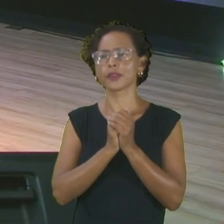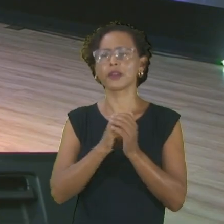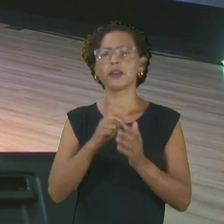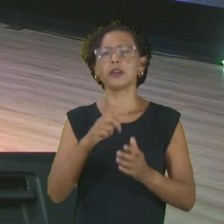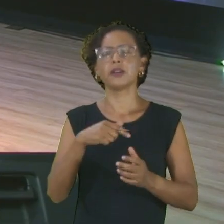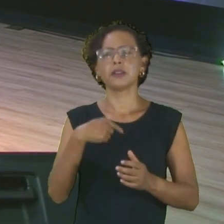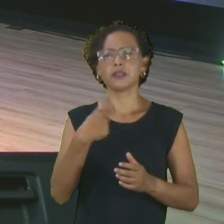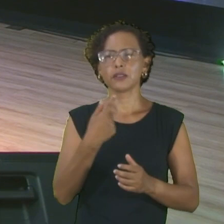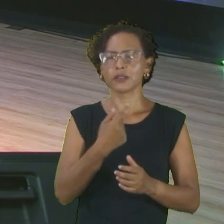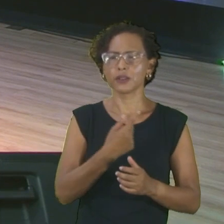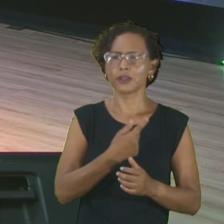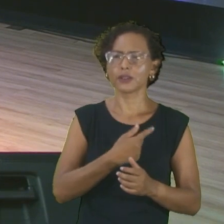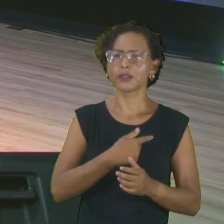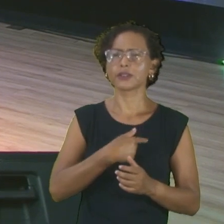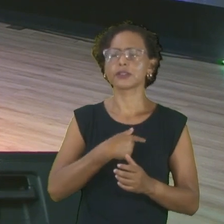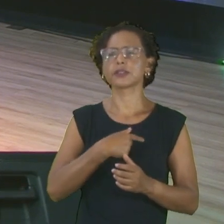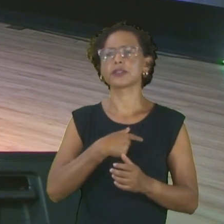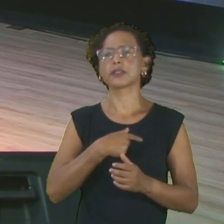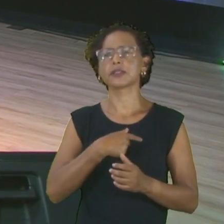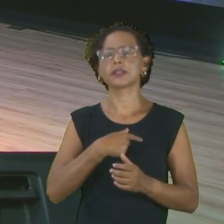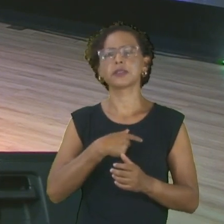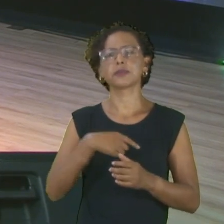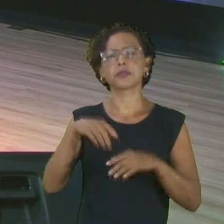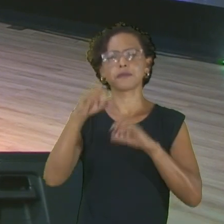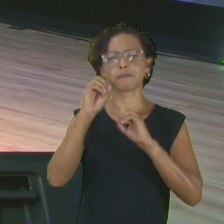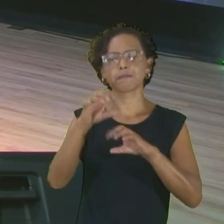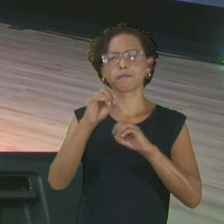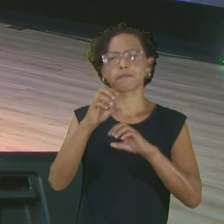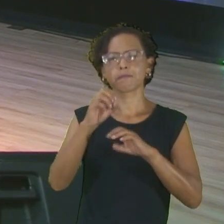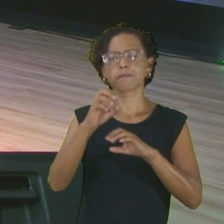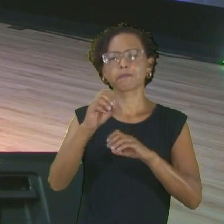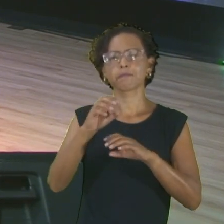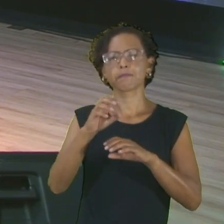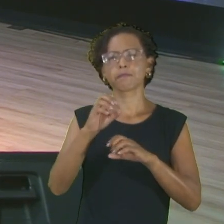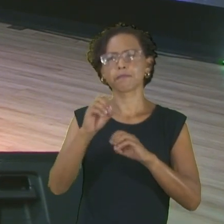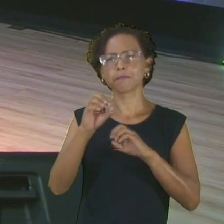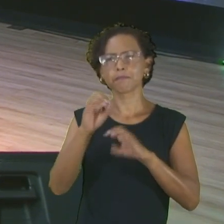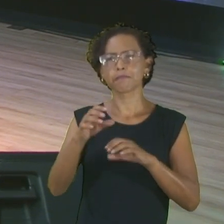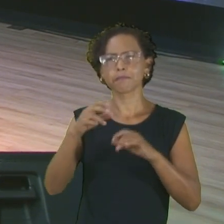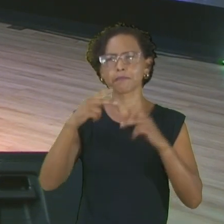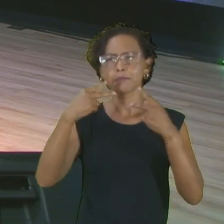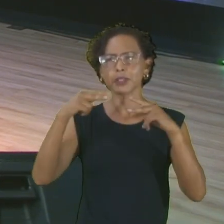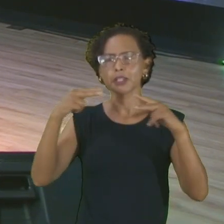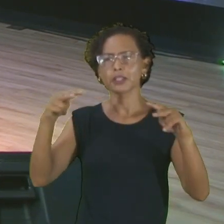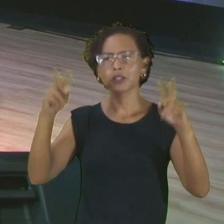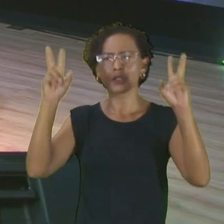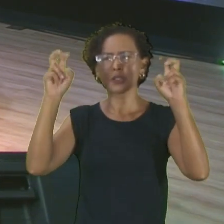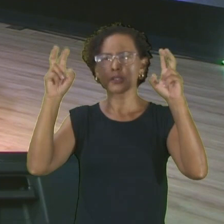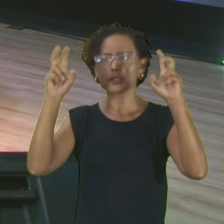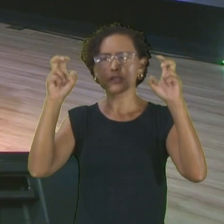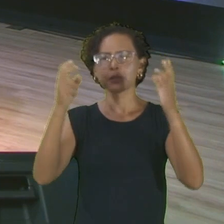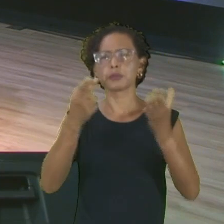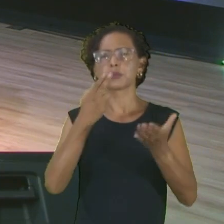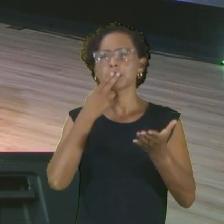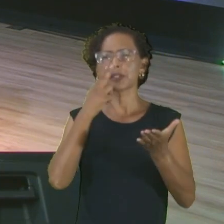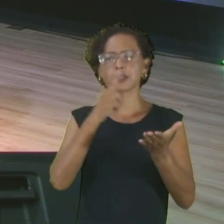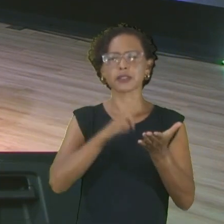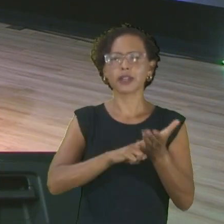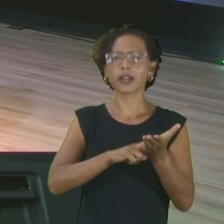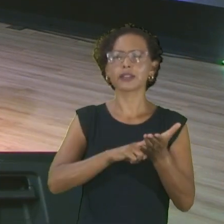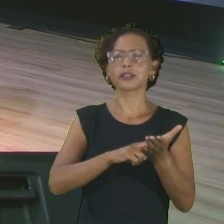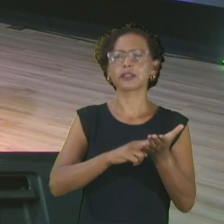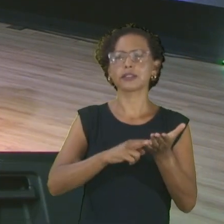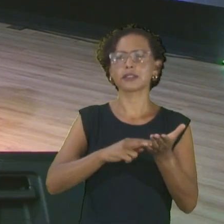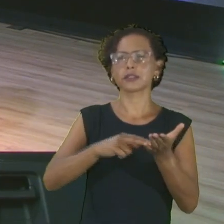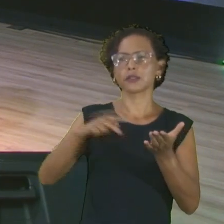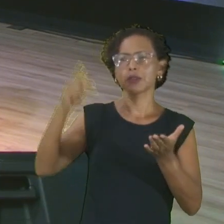Nós estamos numa série de ministrações sobre a carta de Paulo aos Efésios. E hoje à noite nós vamos focar